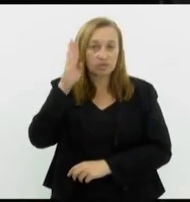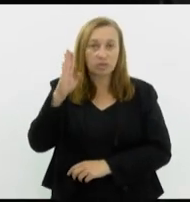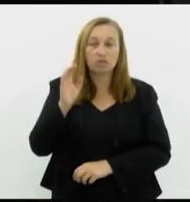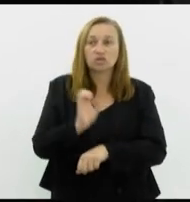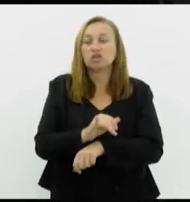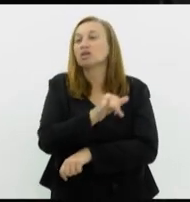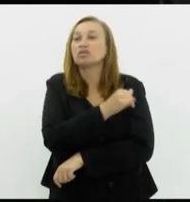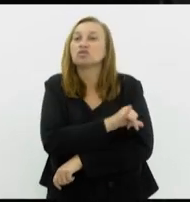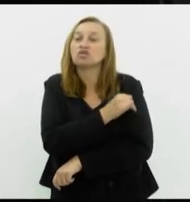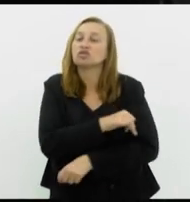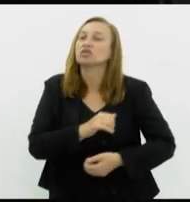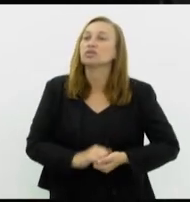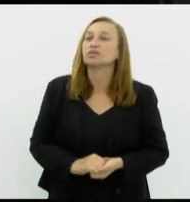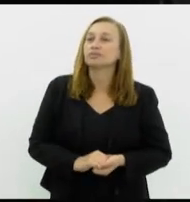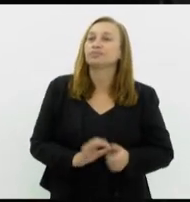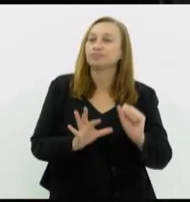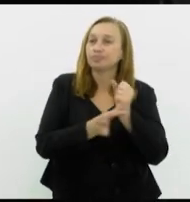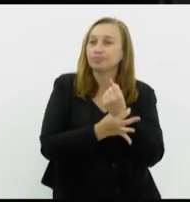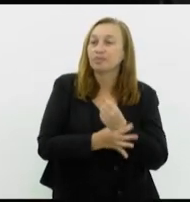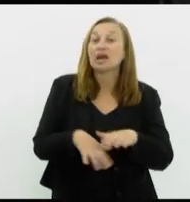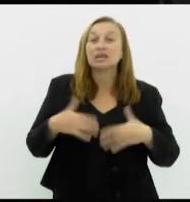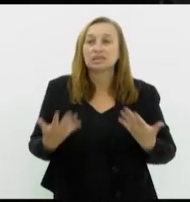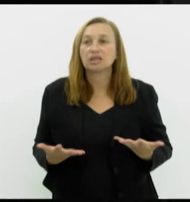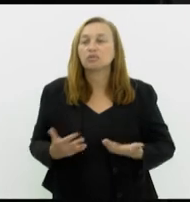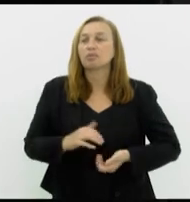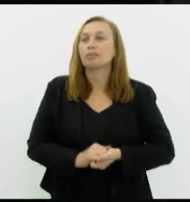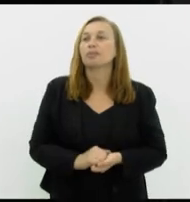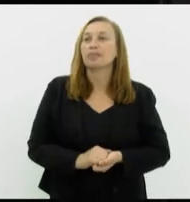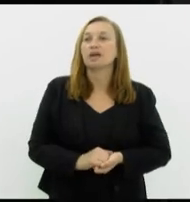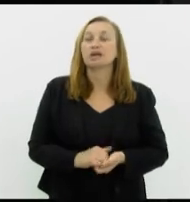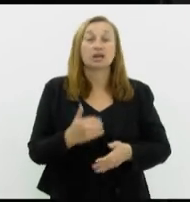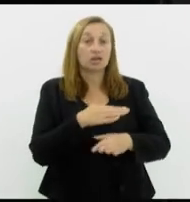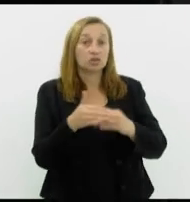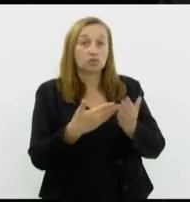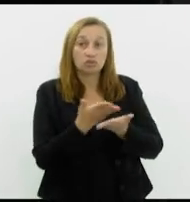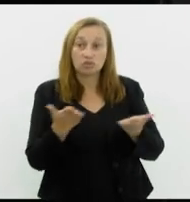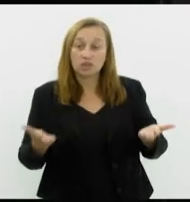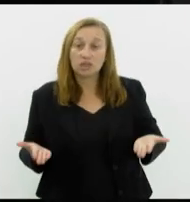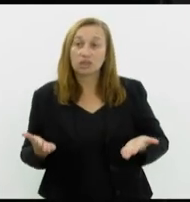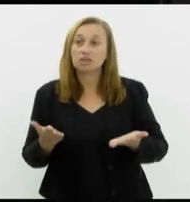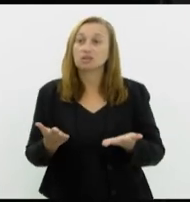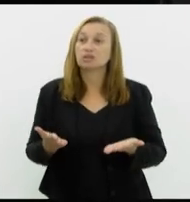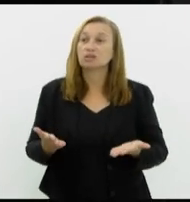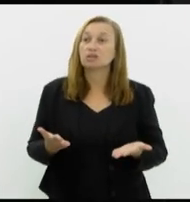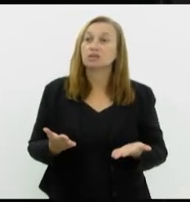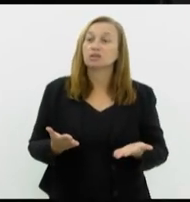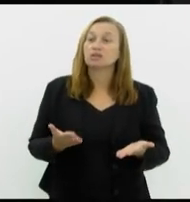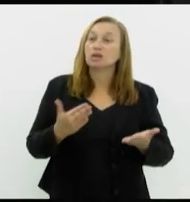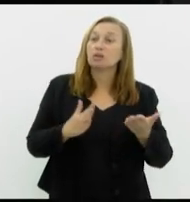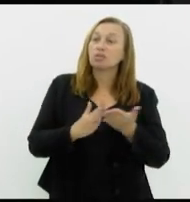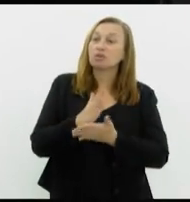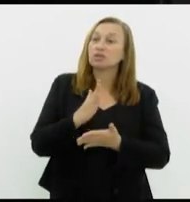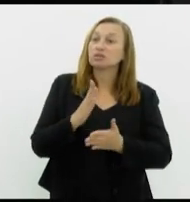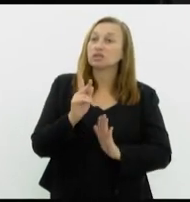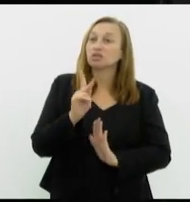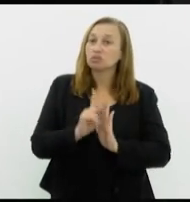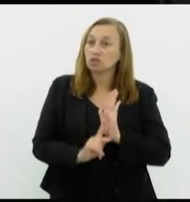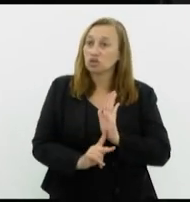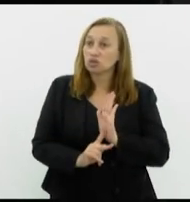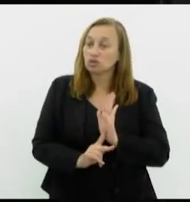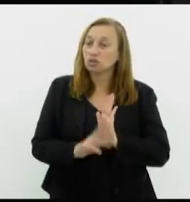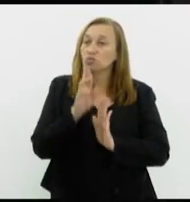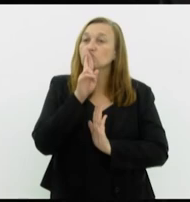da segurança no Estado do Rio de Janeiro. Então, eu considero, senhoras e senhores, a aprovação desse projeto